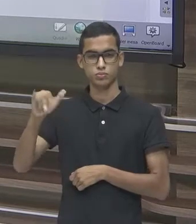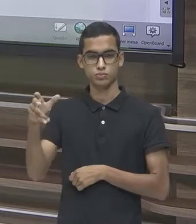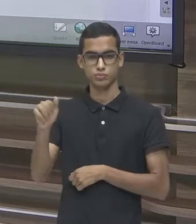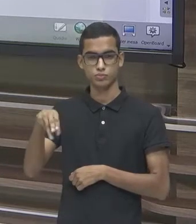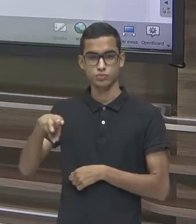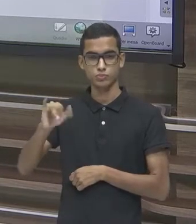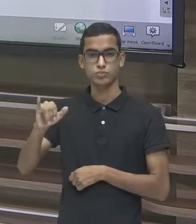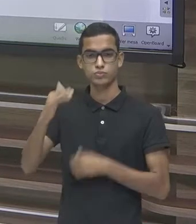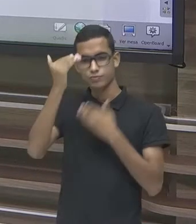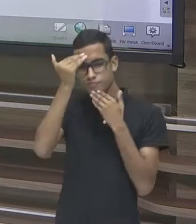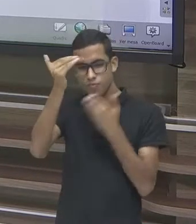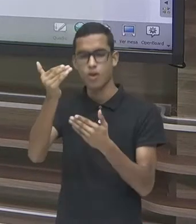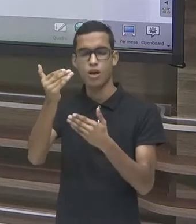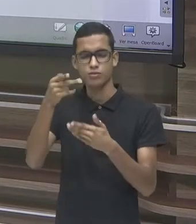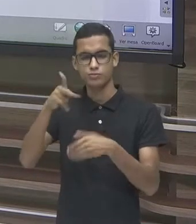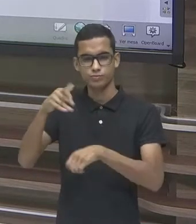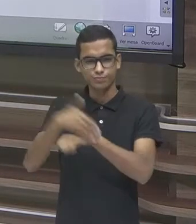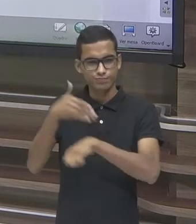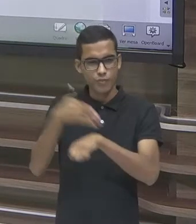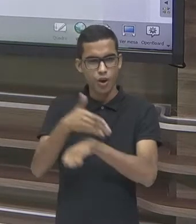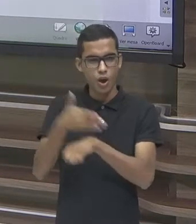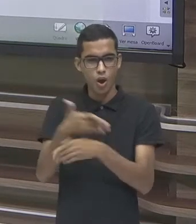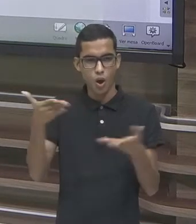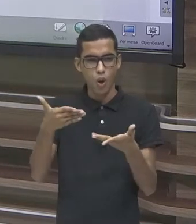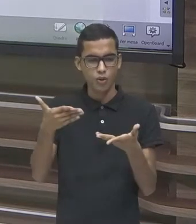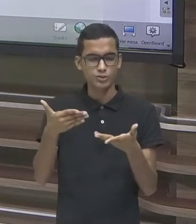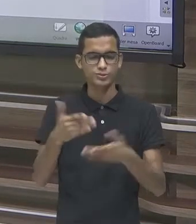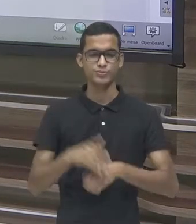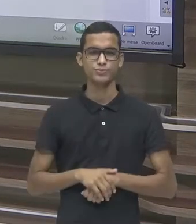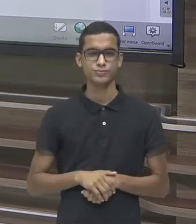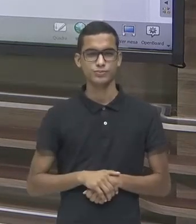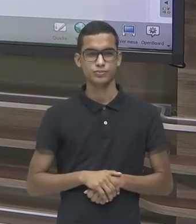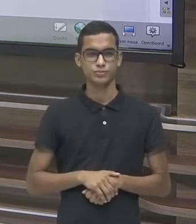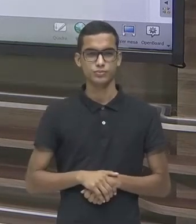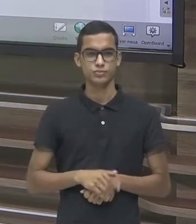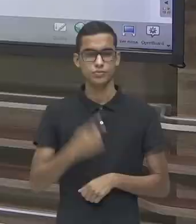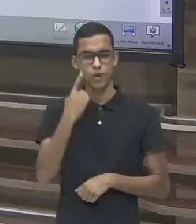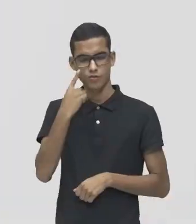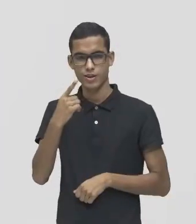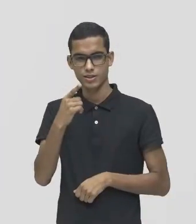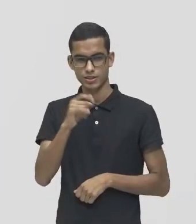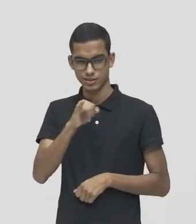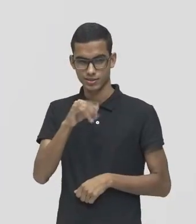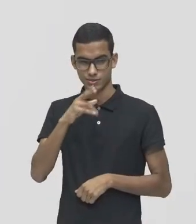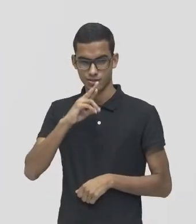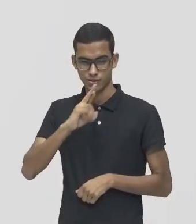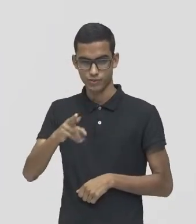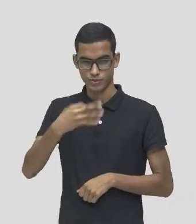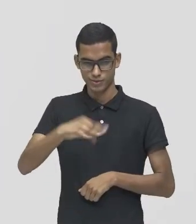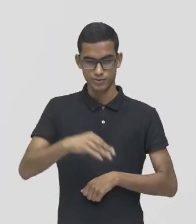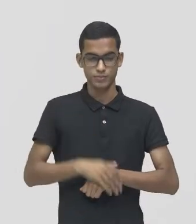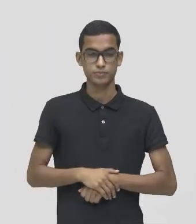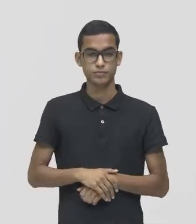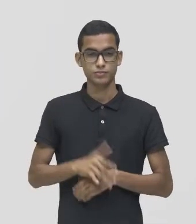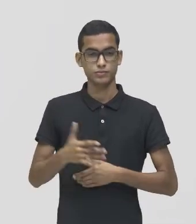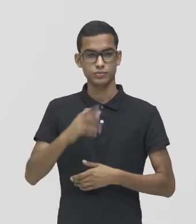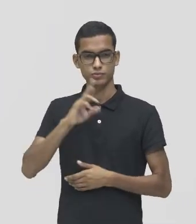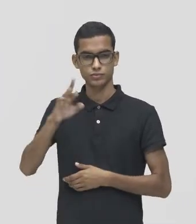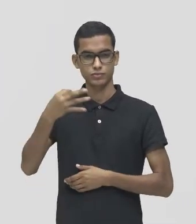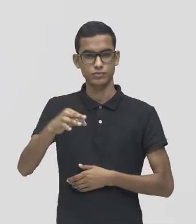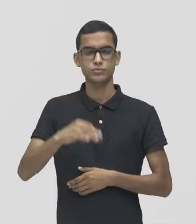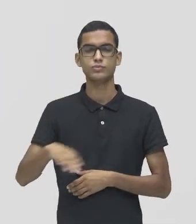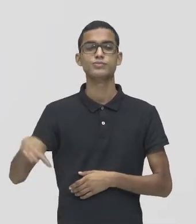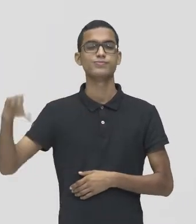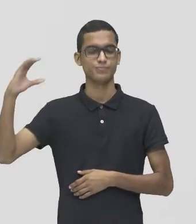sua participação, Roger, conosco esta manhã. Vamos verificar então se o Roger acertou? Então, olha lá, a resposta para a gente da